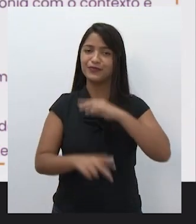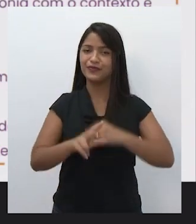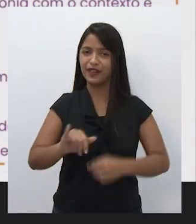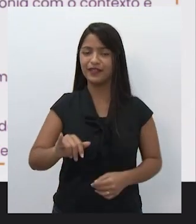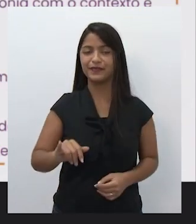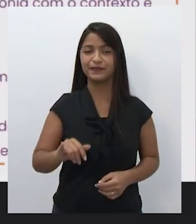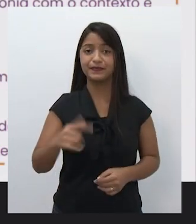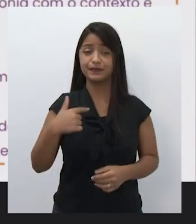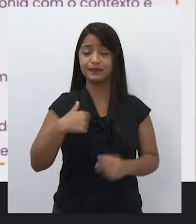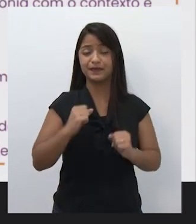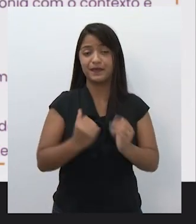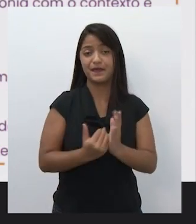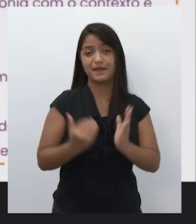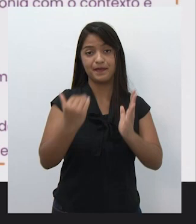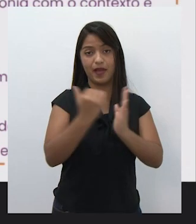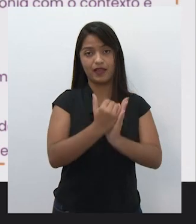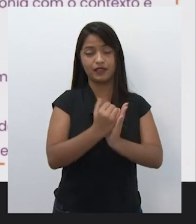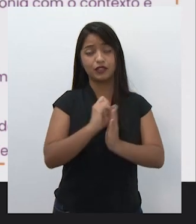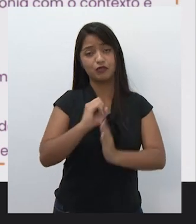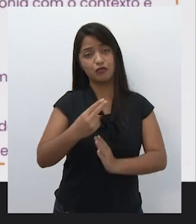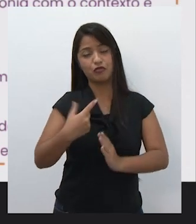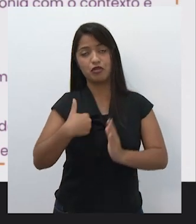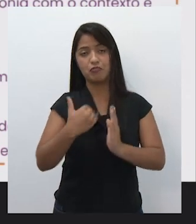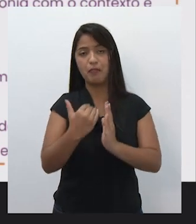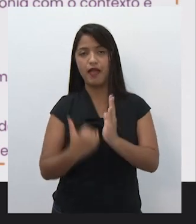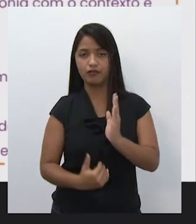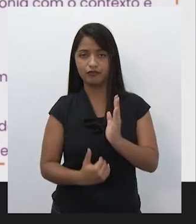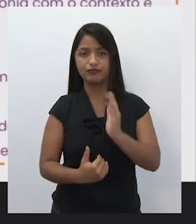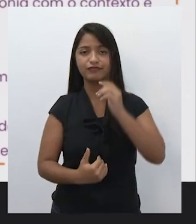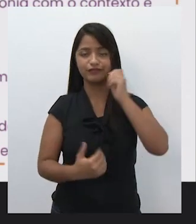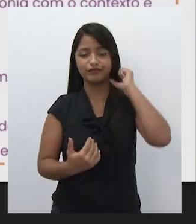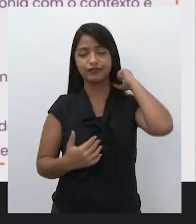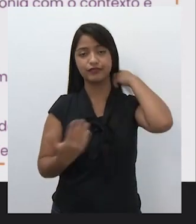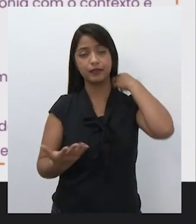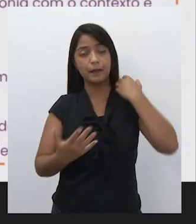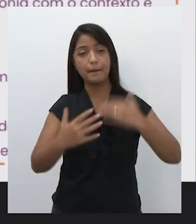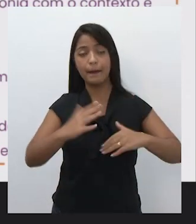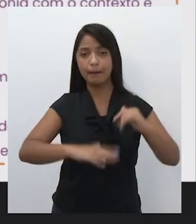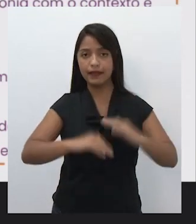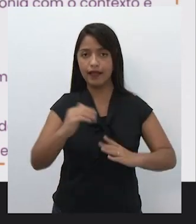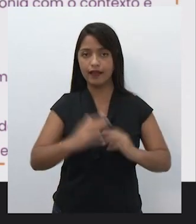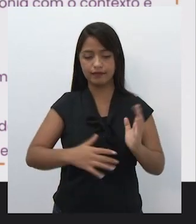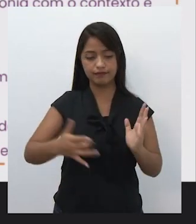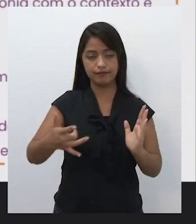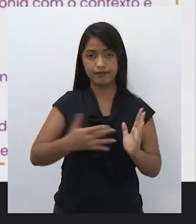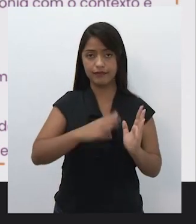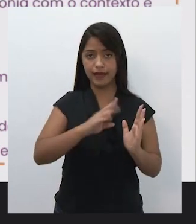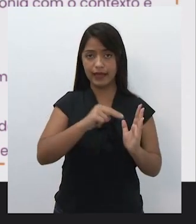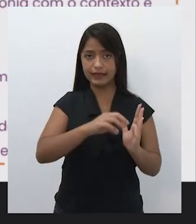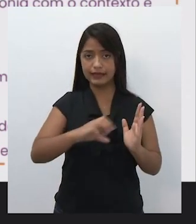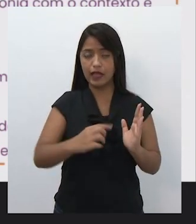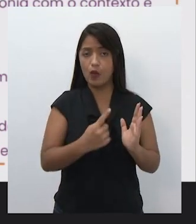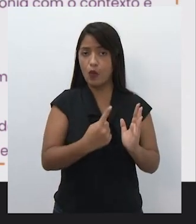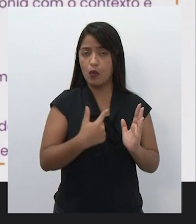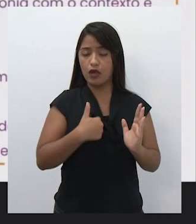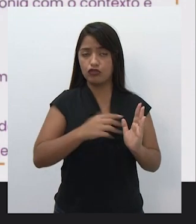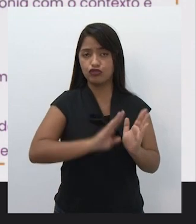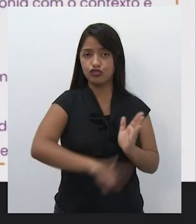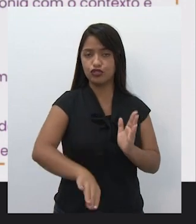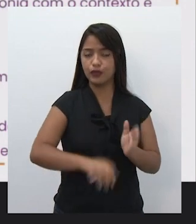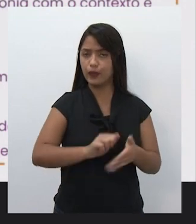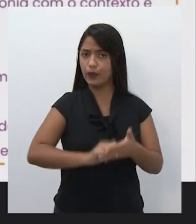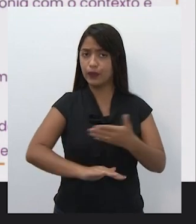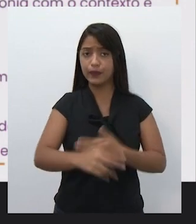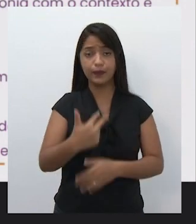lá, mas não posso fazer menos. Então, nenhuma habilidade da base pode ficar de fora do currículo.